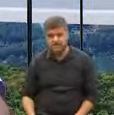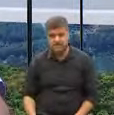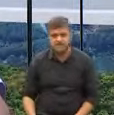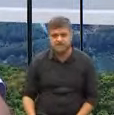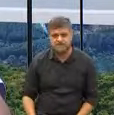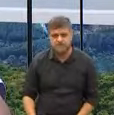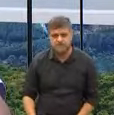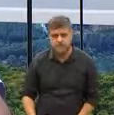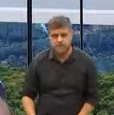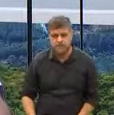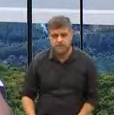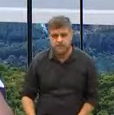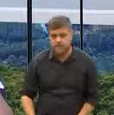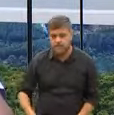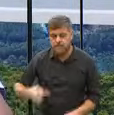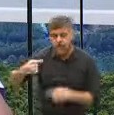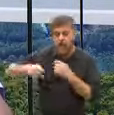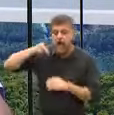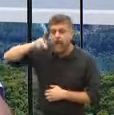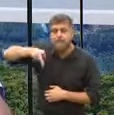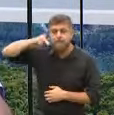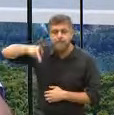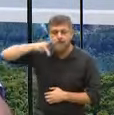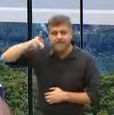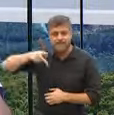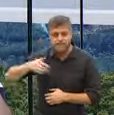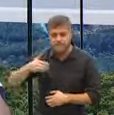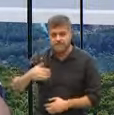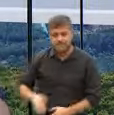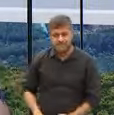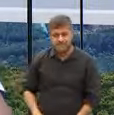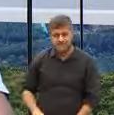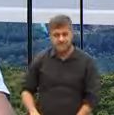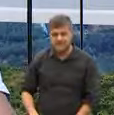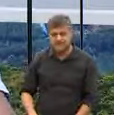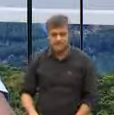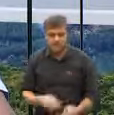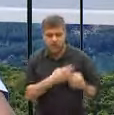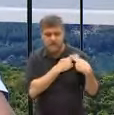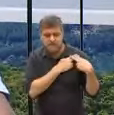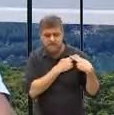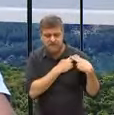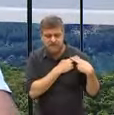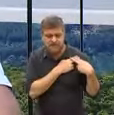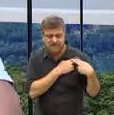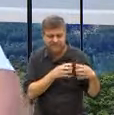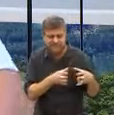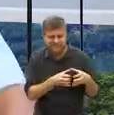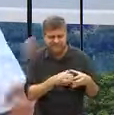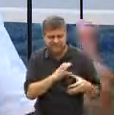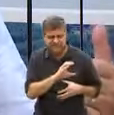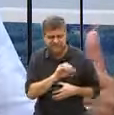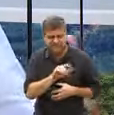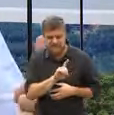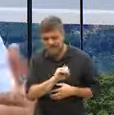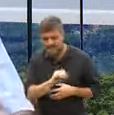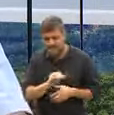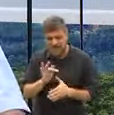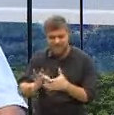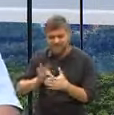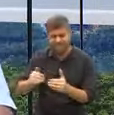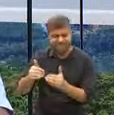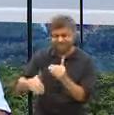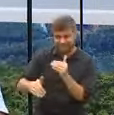coisa mais política, vamos dizer assim, e também ideológica, não compete ao CMDCA e nem ao Conselho